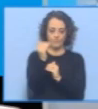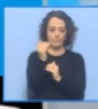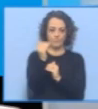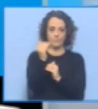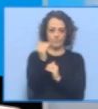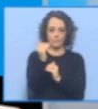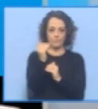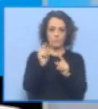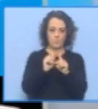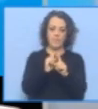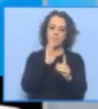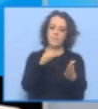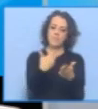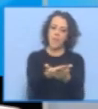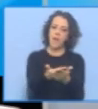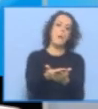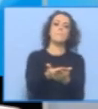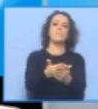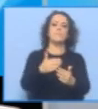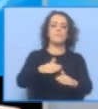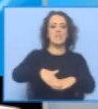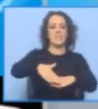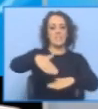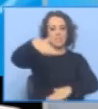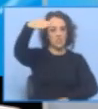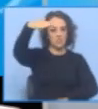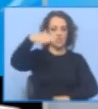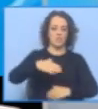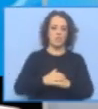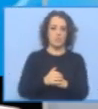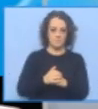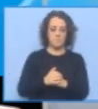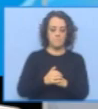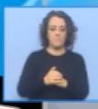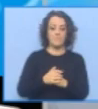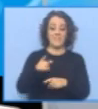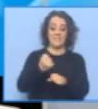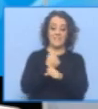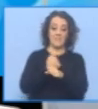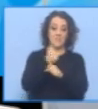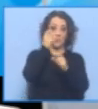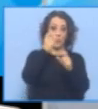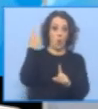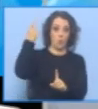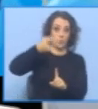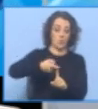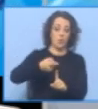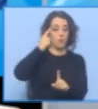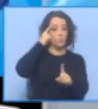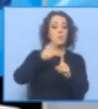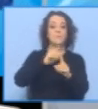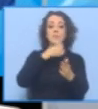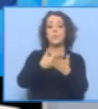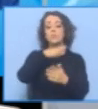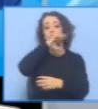o fazer crescer, é o aumentar. Portanto, este serviço da autoridade serve precisamente para os filhos crescerem,